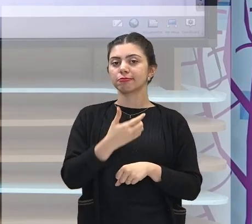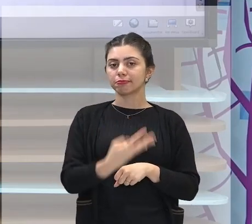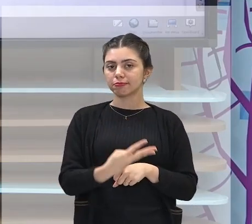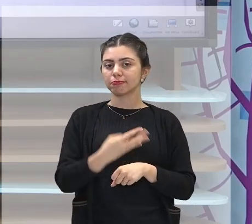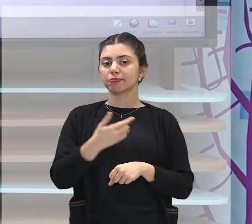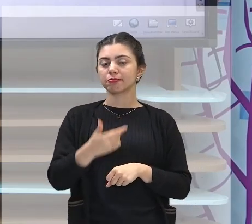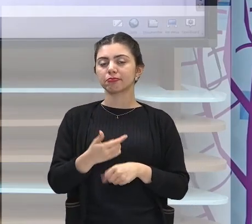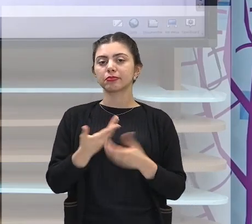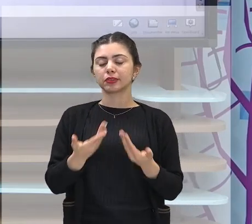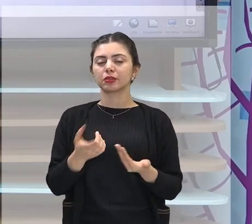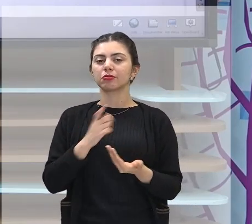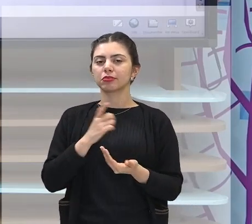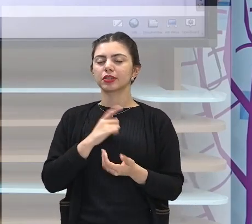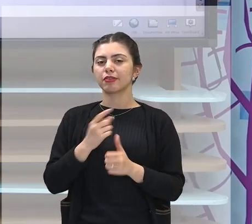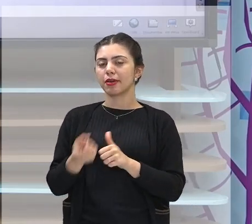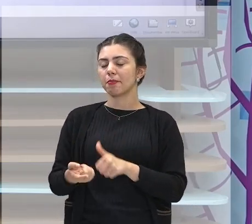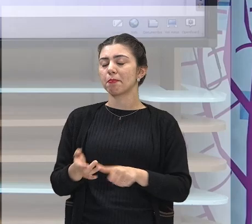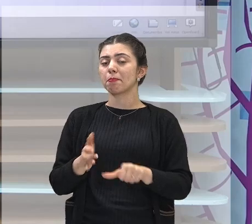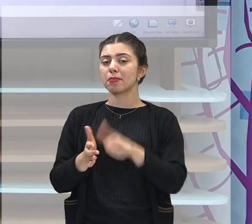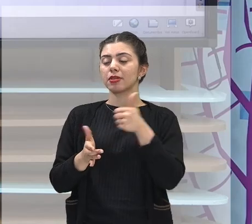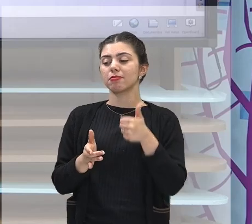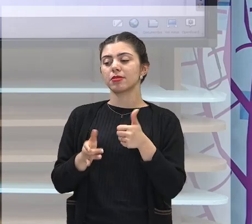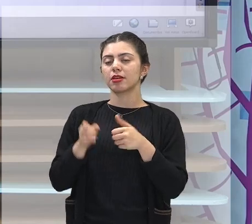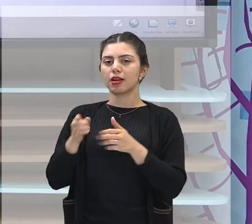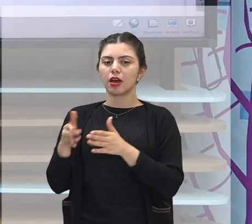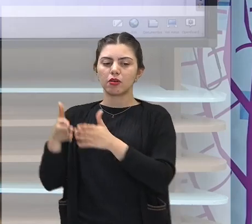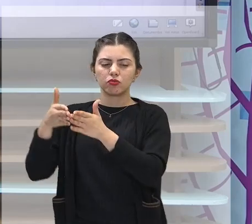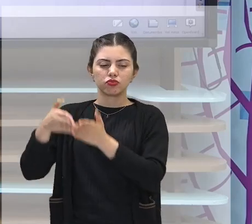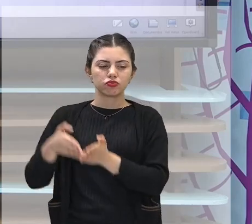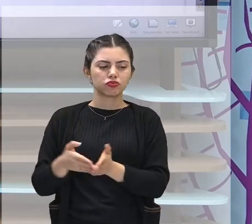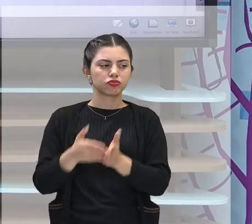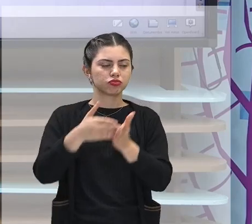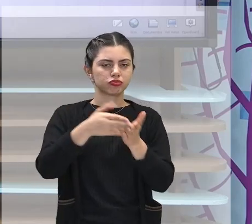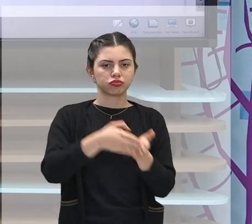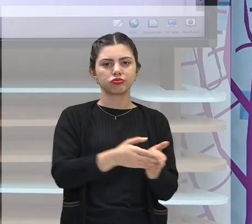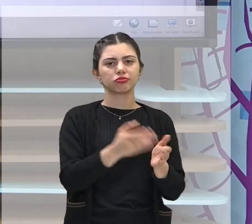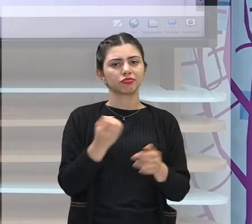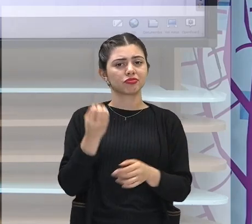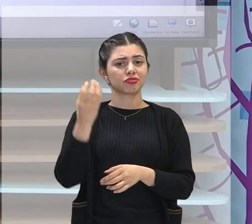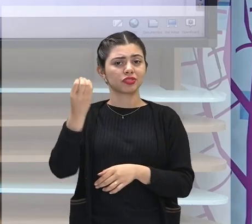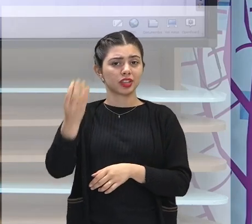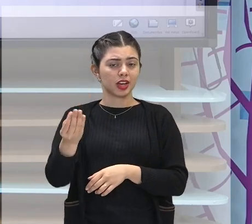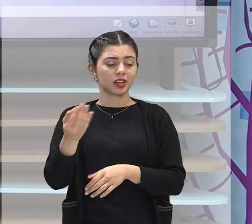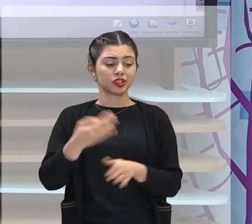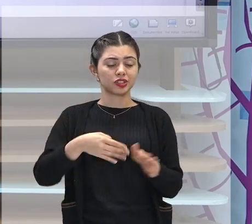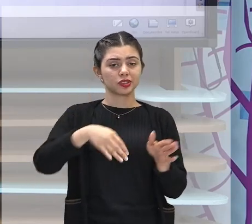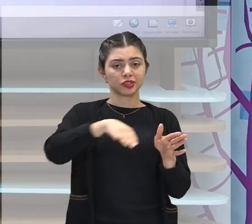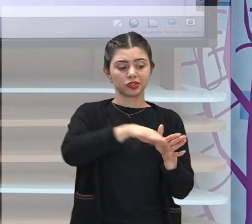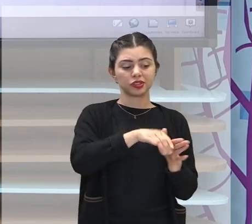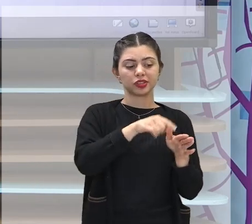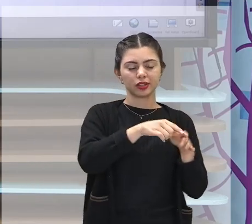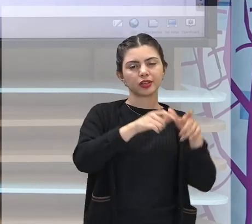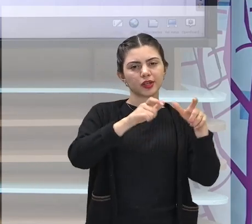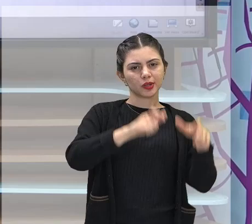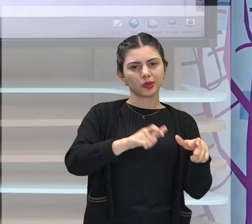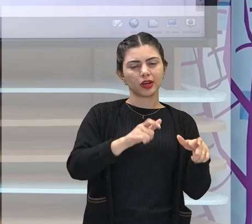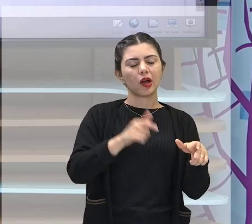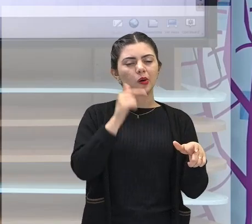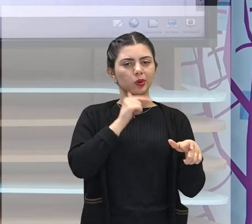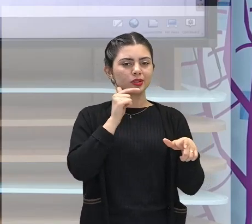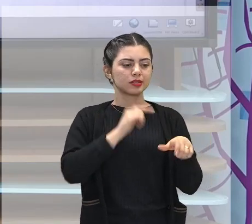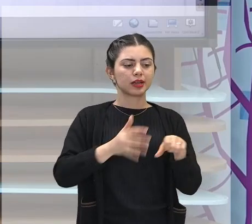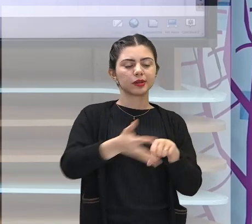essa primeira expedição de Colombo chega ao território, né, que ele irá